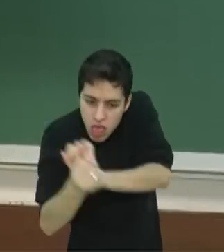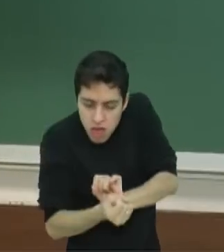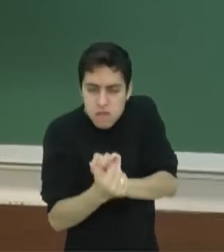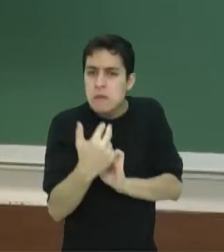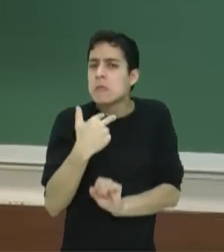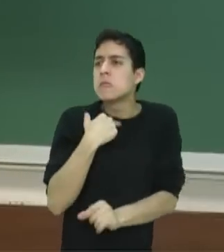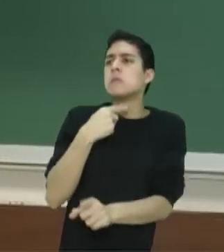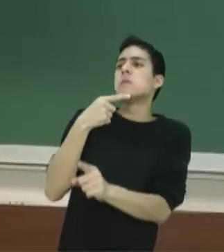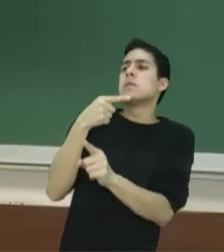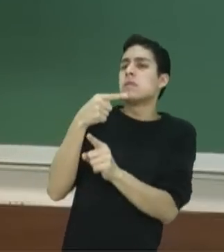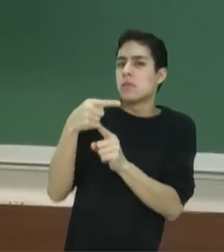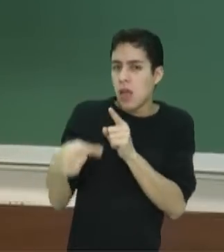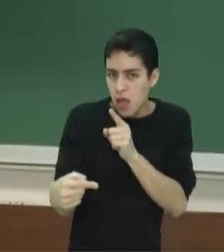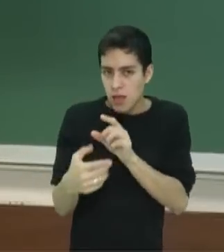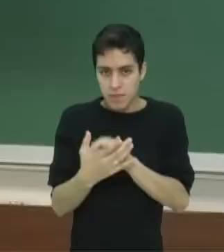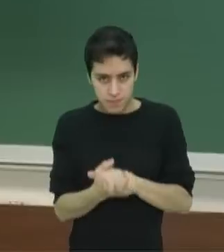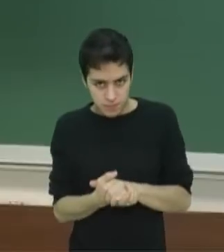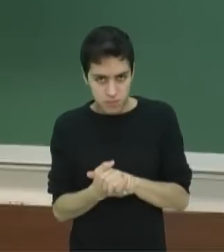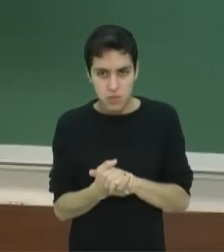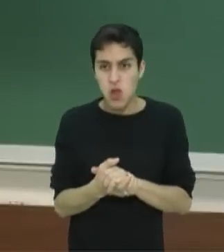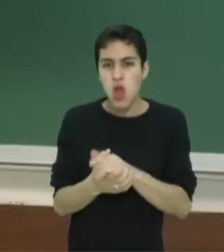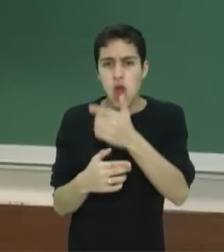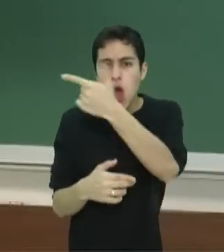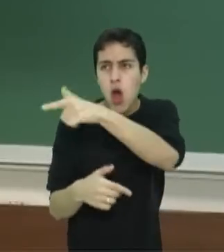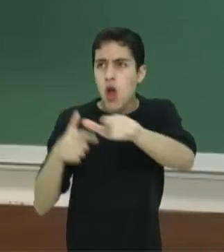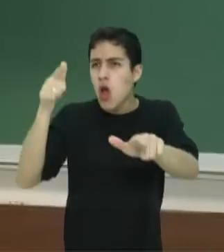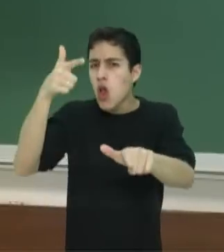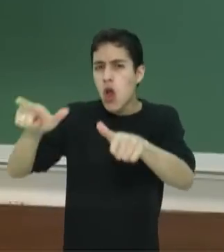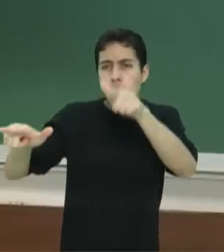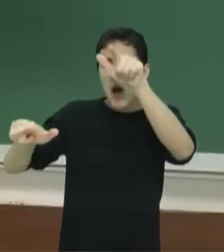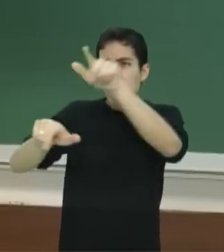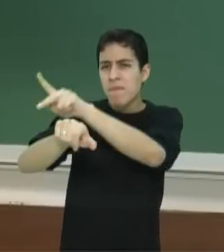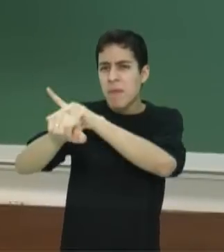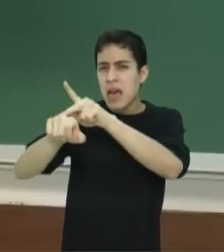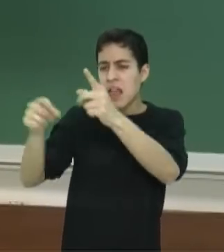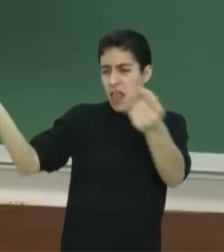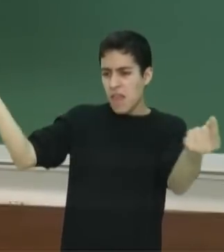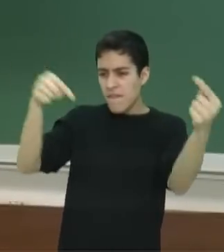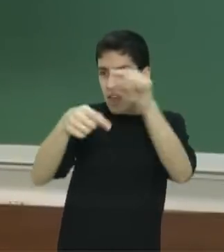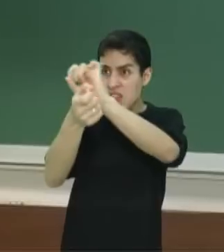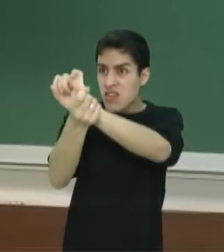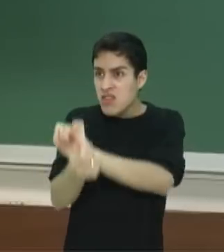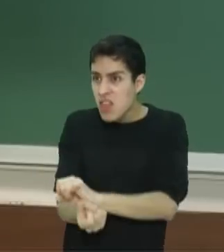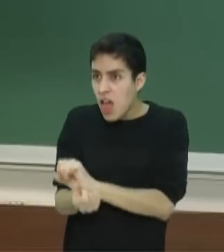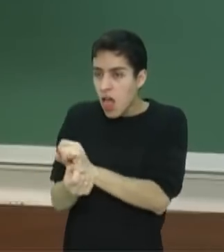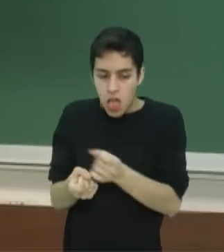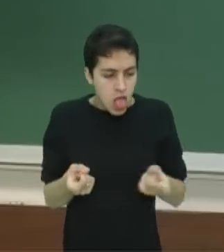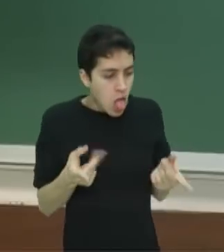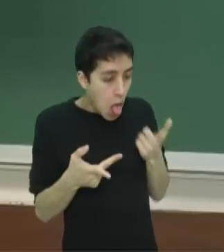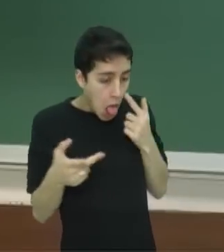comércio de escravizados chegando de outros lugares fora do Brasil para o Paraná,